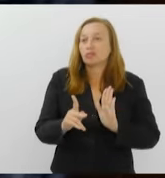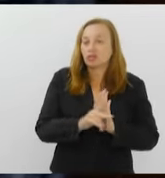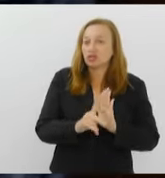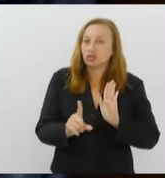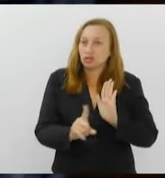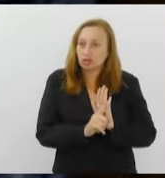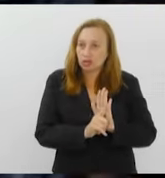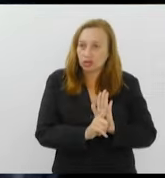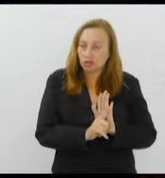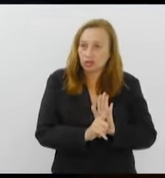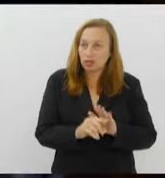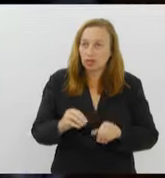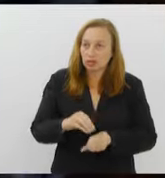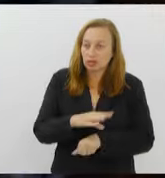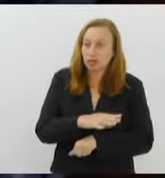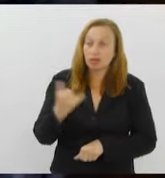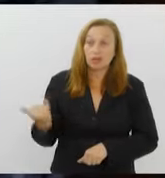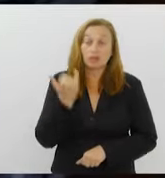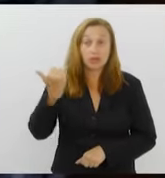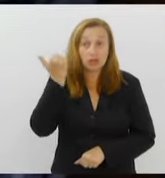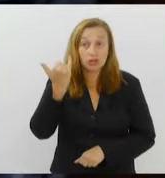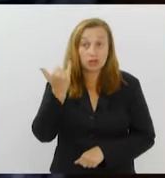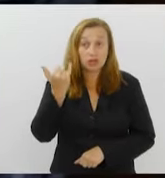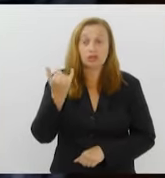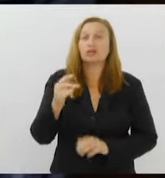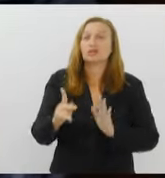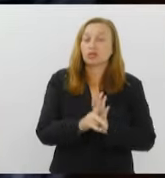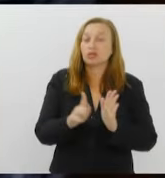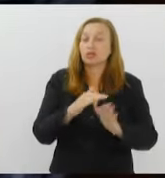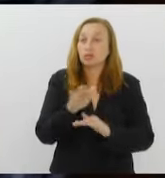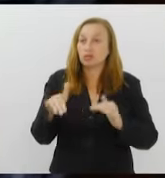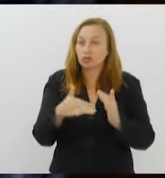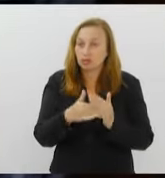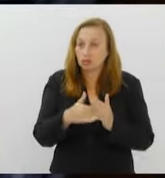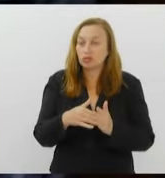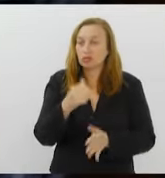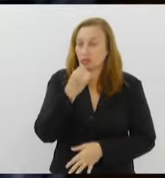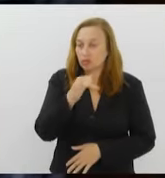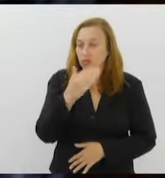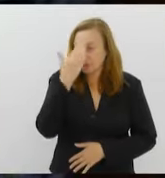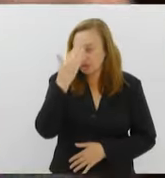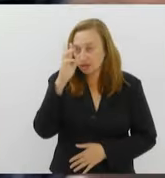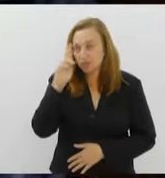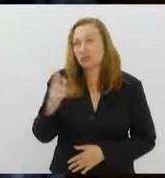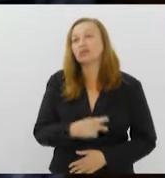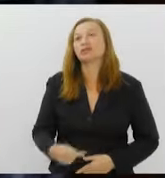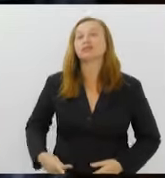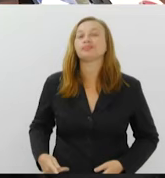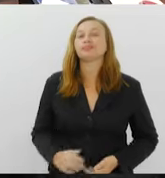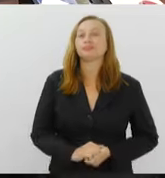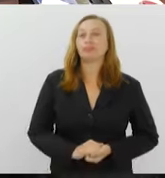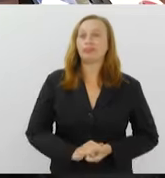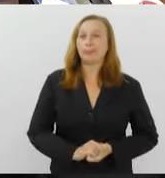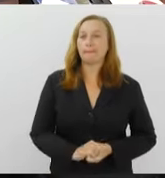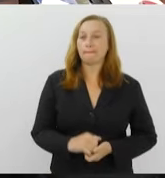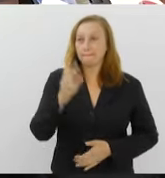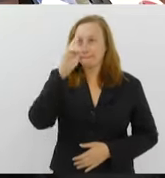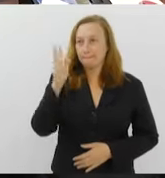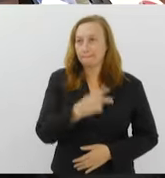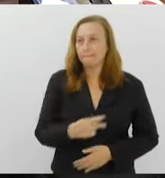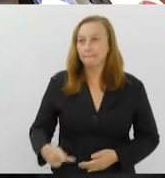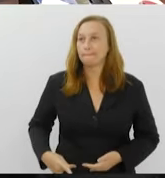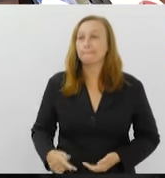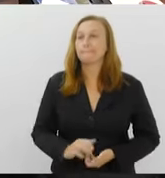lei e destacando a importância desse projeto para todos os fluminenses. Obrigada, presidente. Senhor presidente.